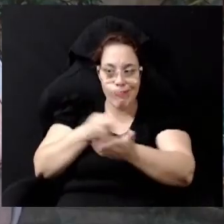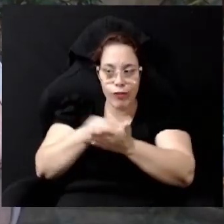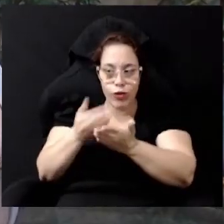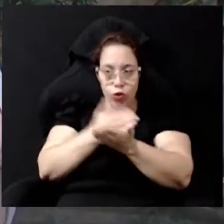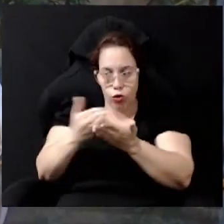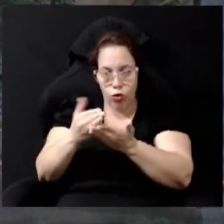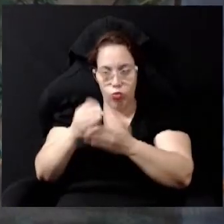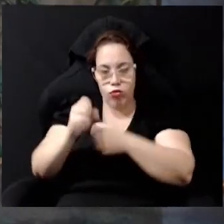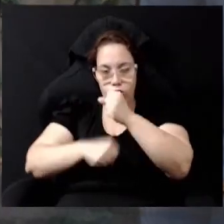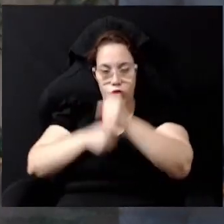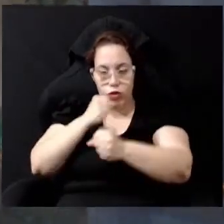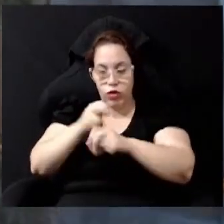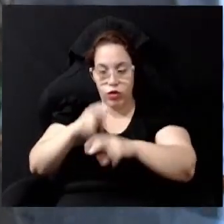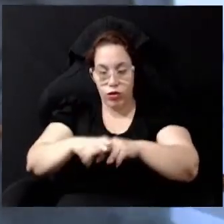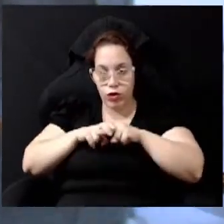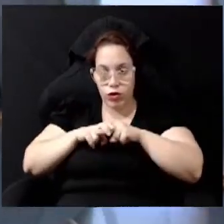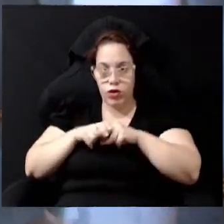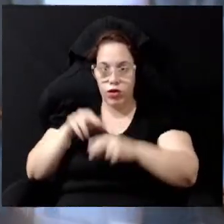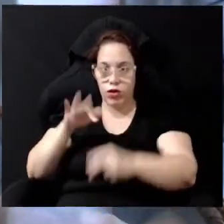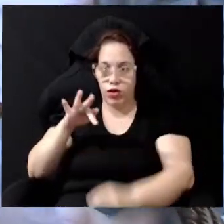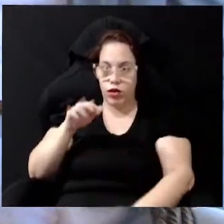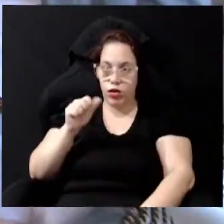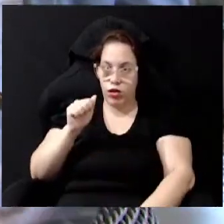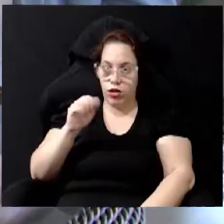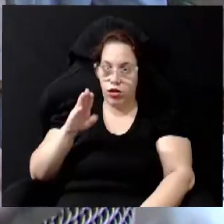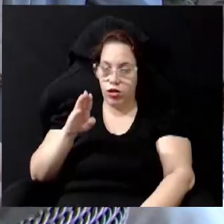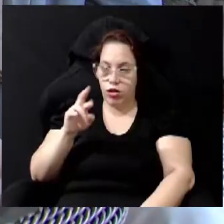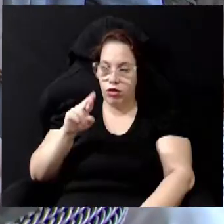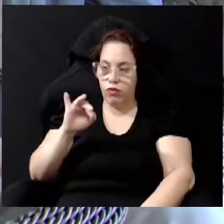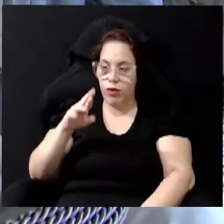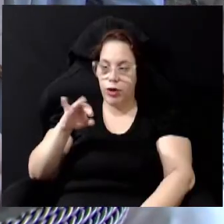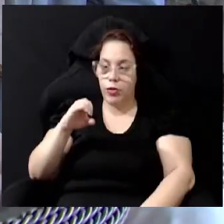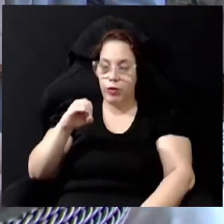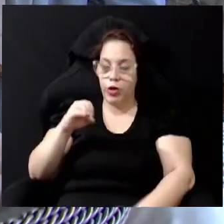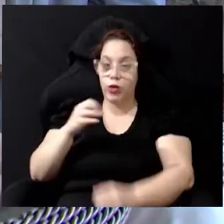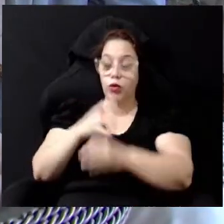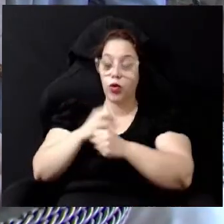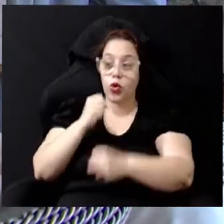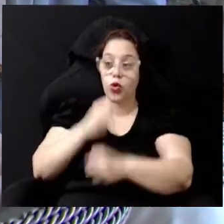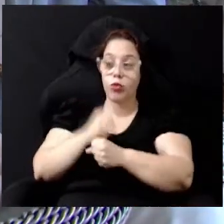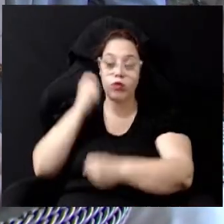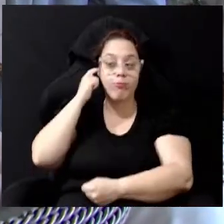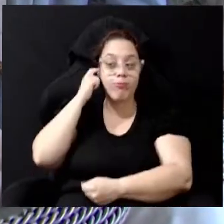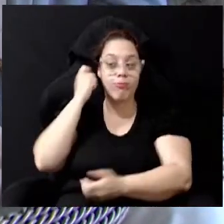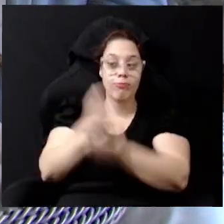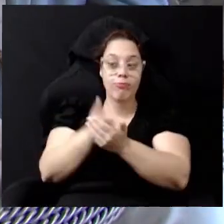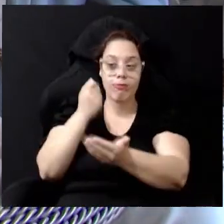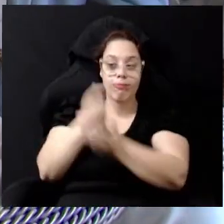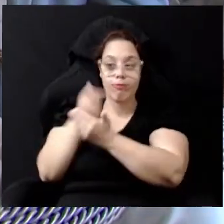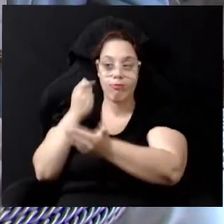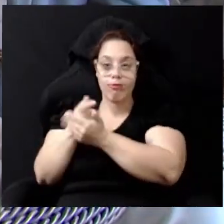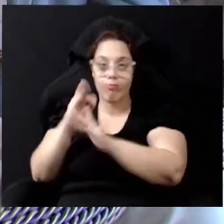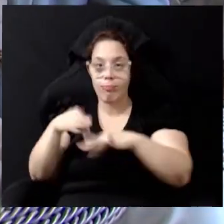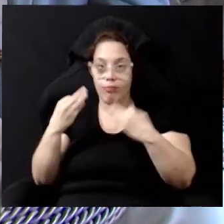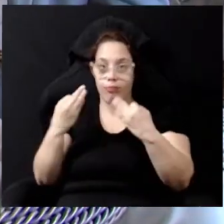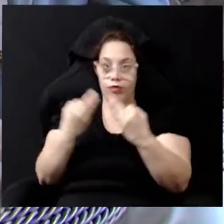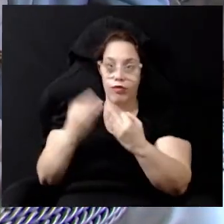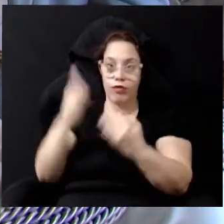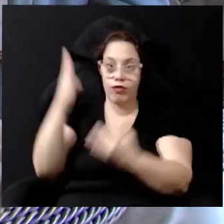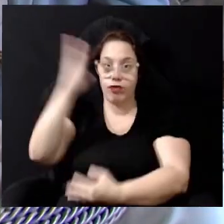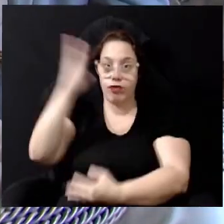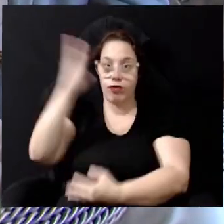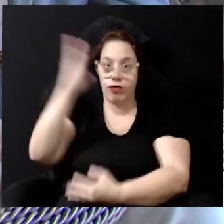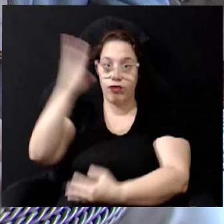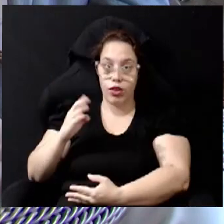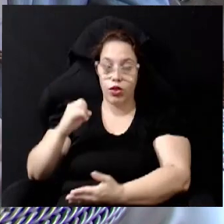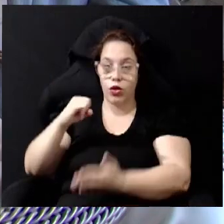isso eu estou aqui com o Fabrício Pessata, economista. Fabrício, a lista de pagamentos da maioria das famílias brasileiras começa com impostos, né? Com